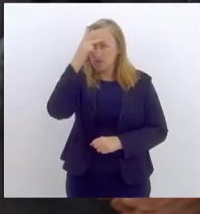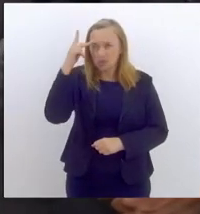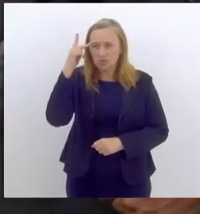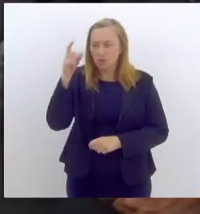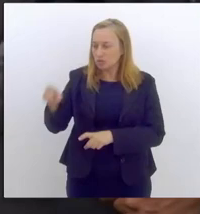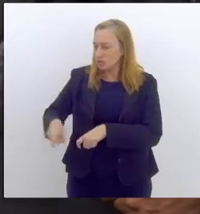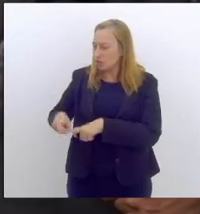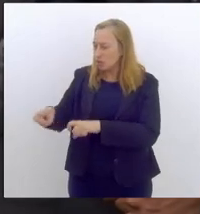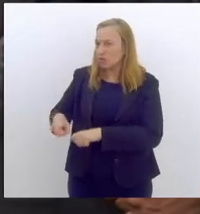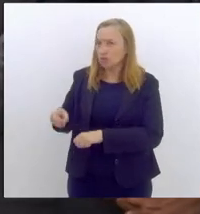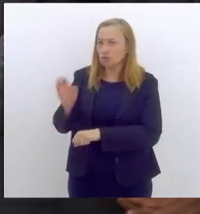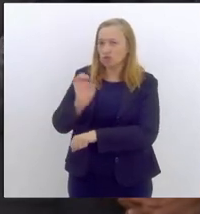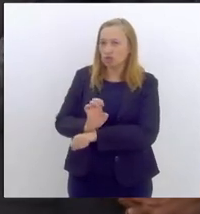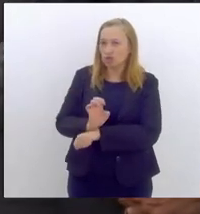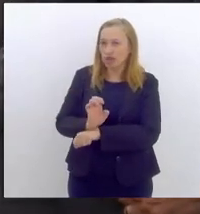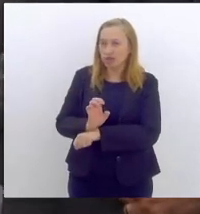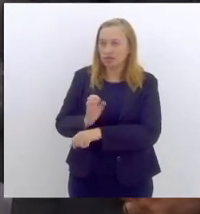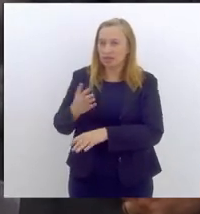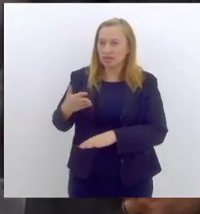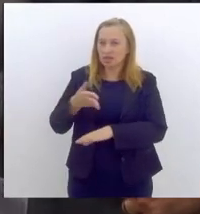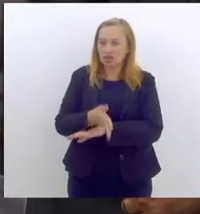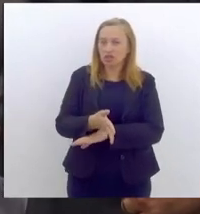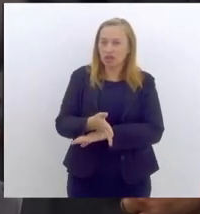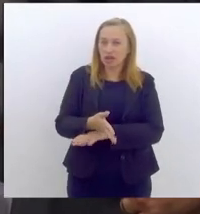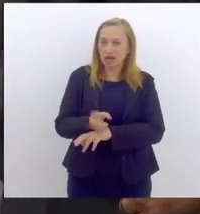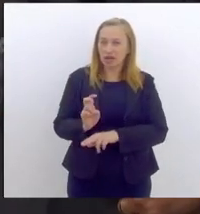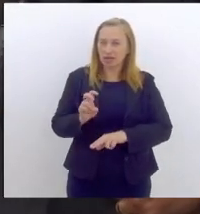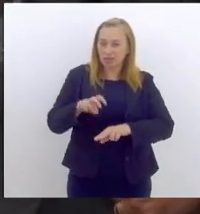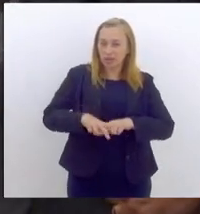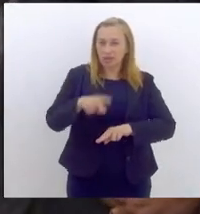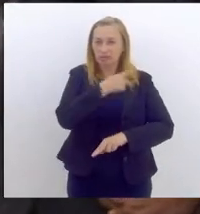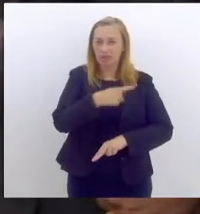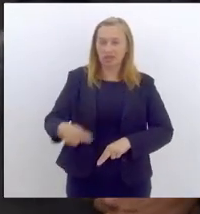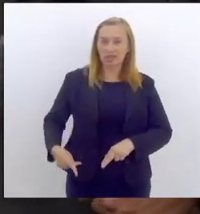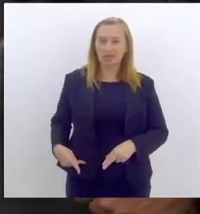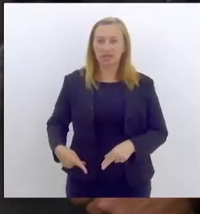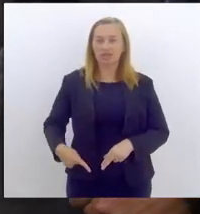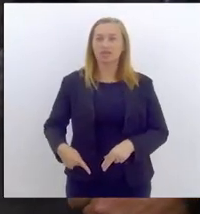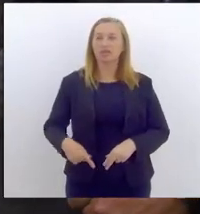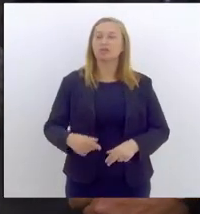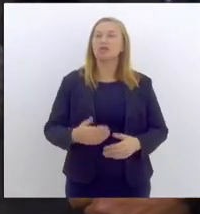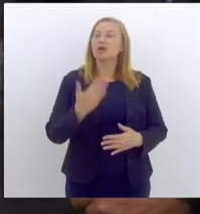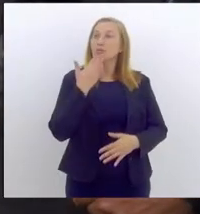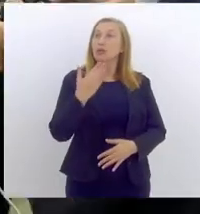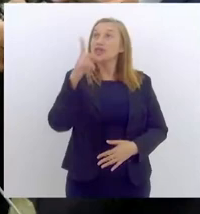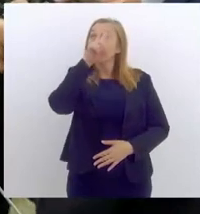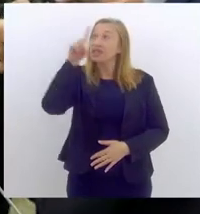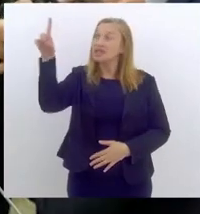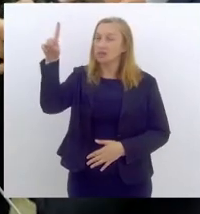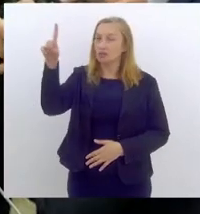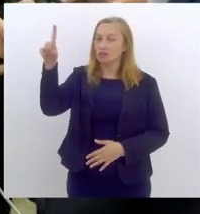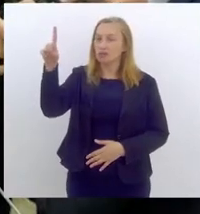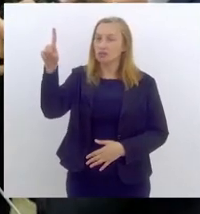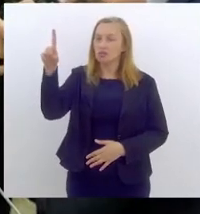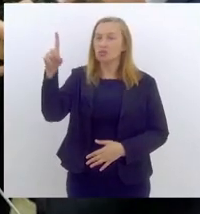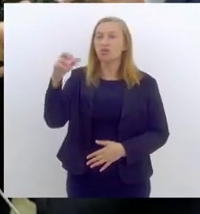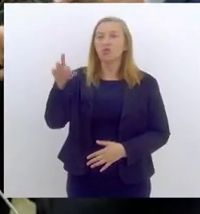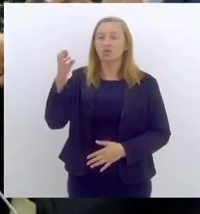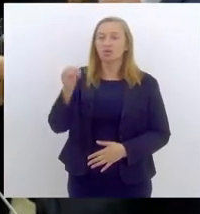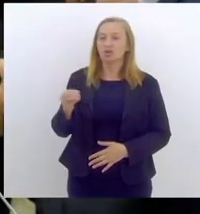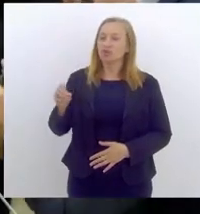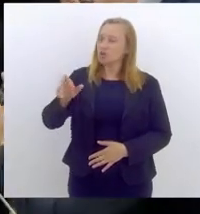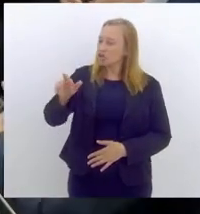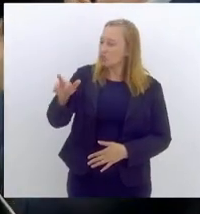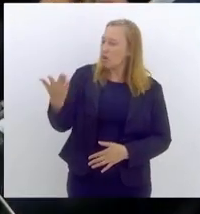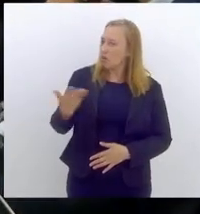cadeira principal do Poder Legislativo. Quero aqui pedir a Deus que você, Rodrigo, que é meu irmão, meu